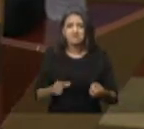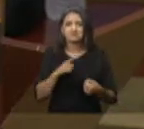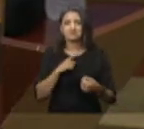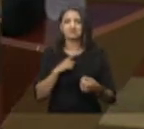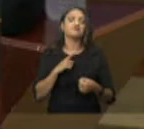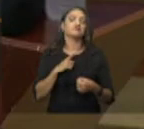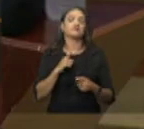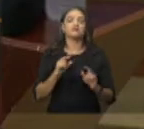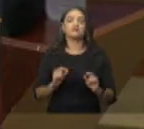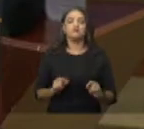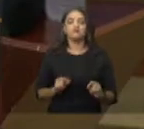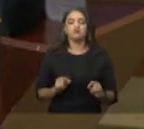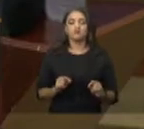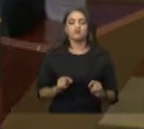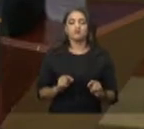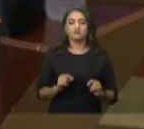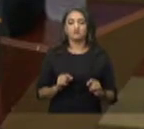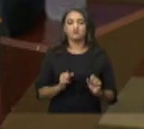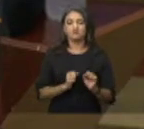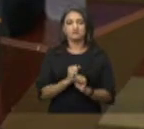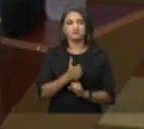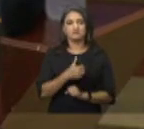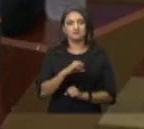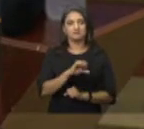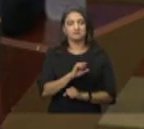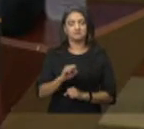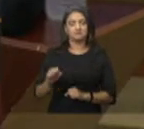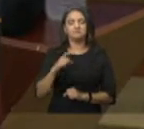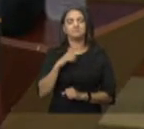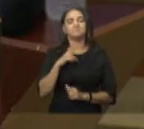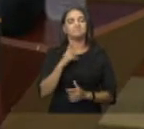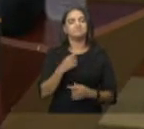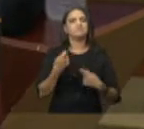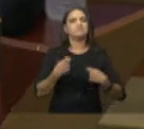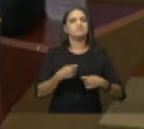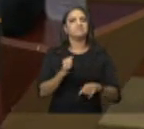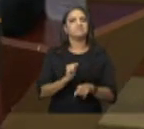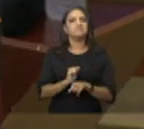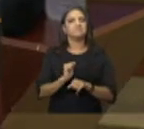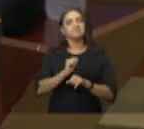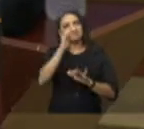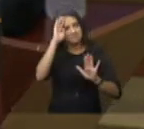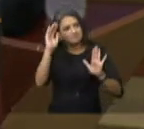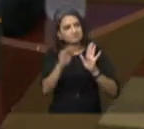seu integral cumprimento assim